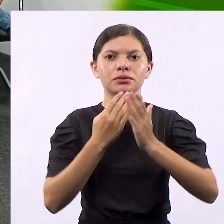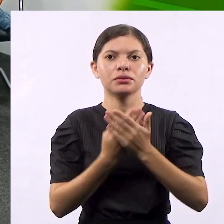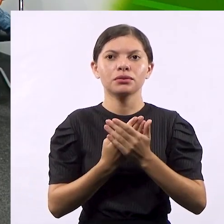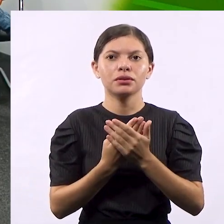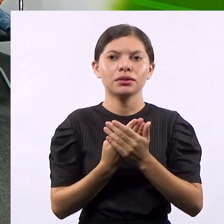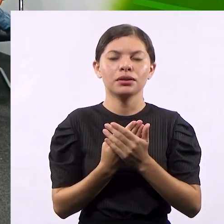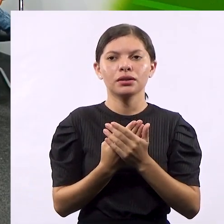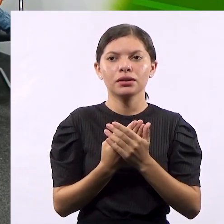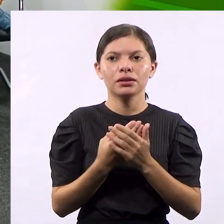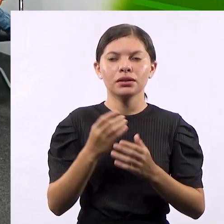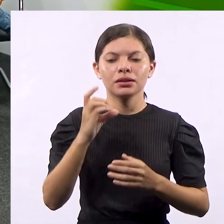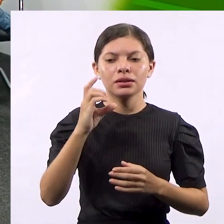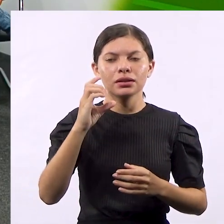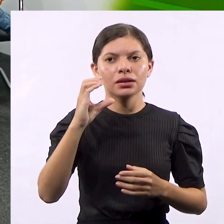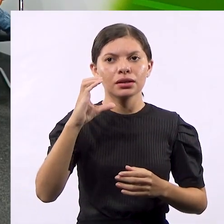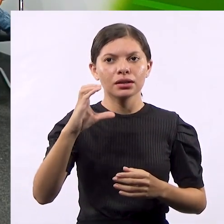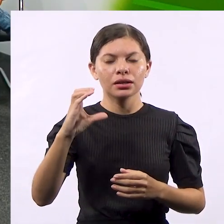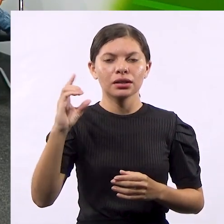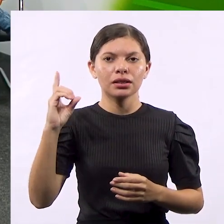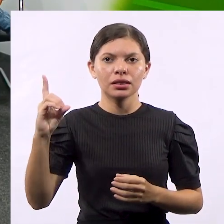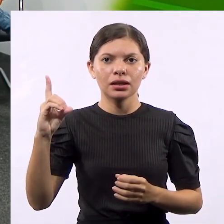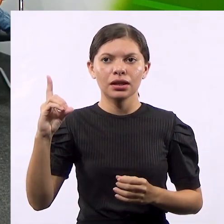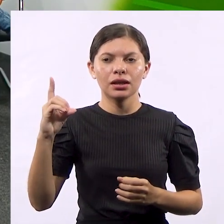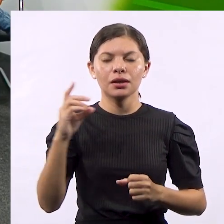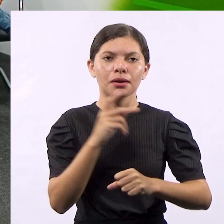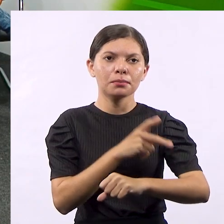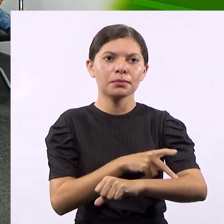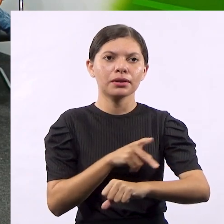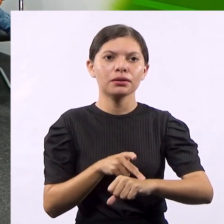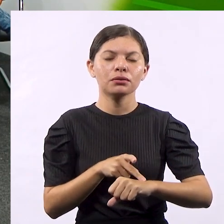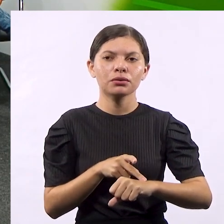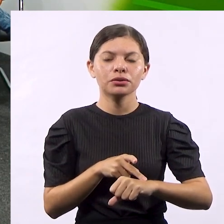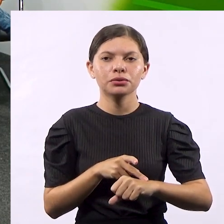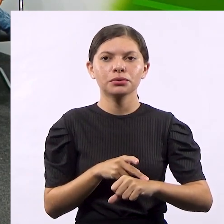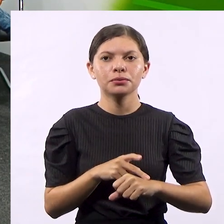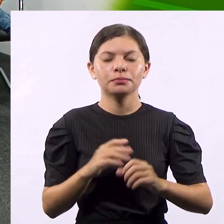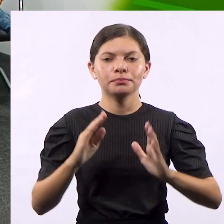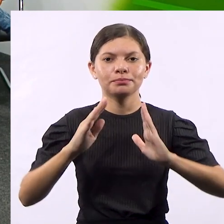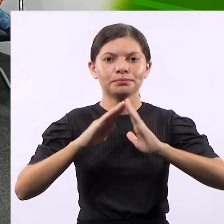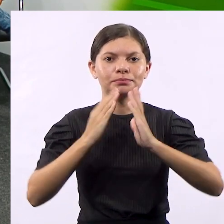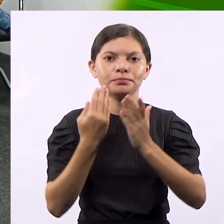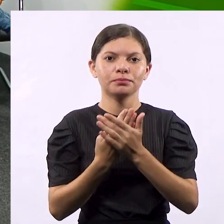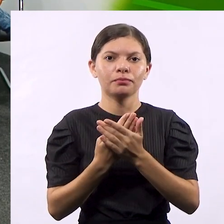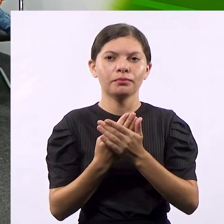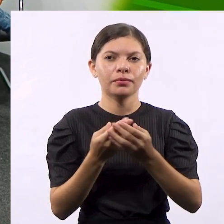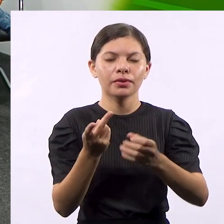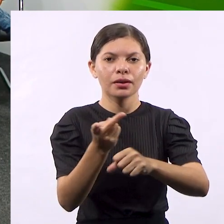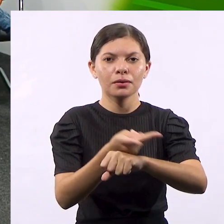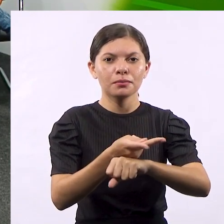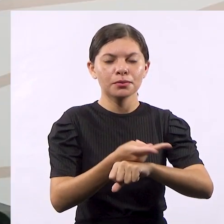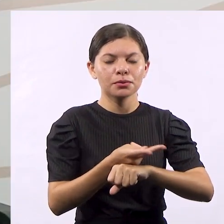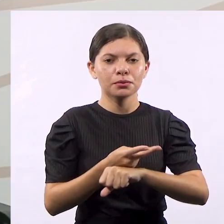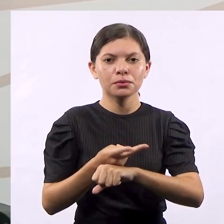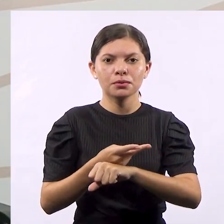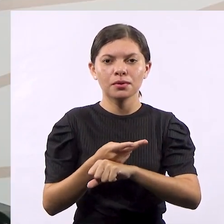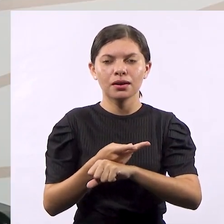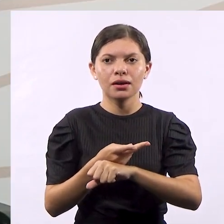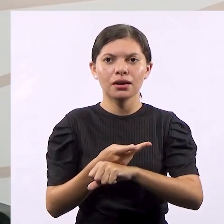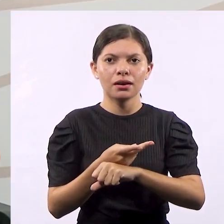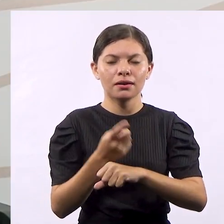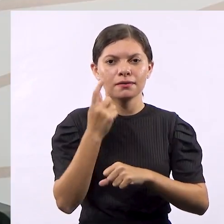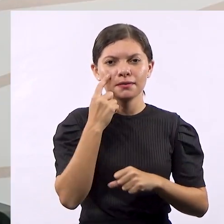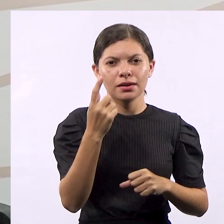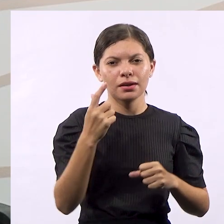nesse diálogo, né, professor Valdes? Não apenas o gestor, mas também o coordenador pedagógico. Procurar identificar